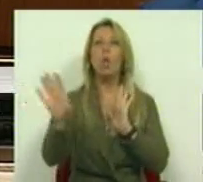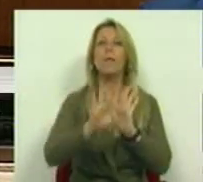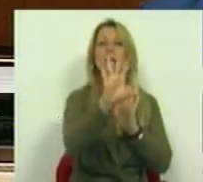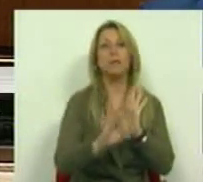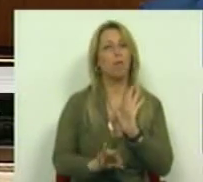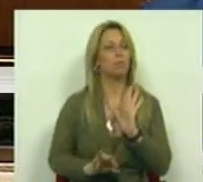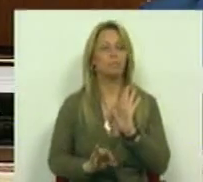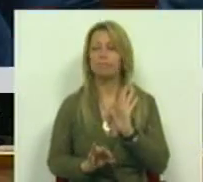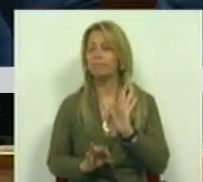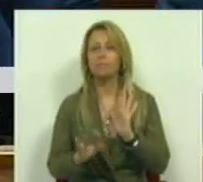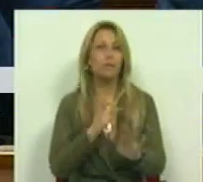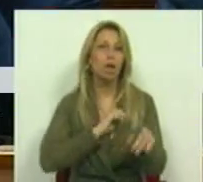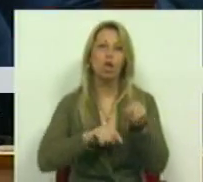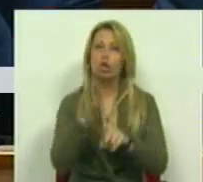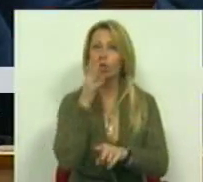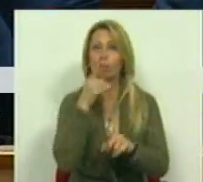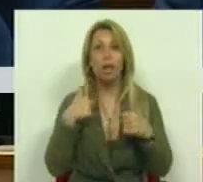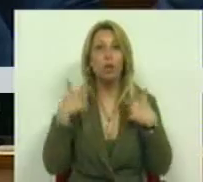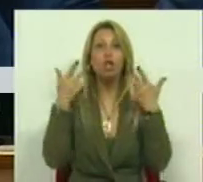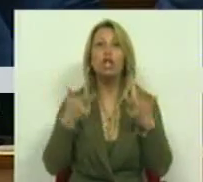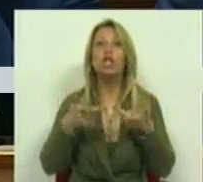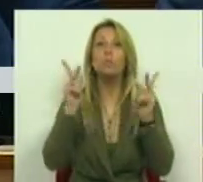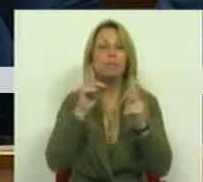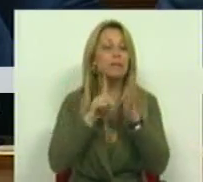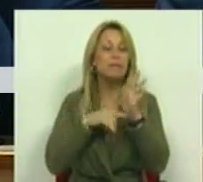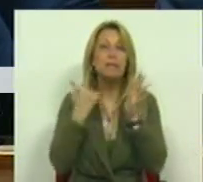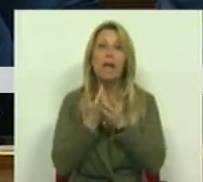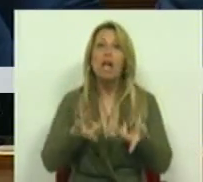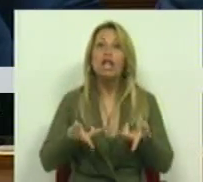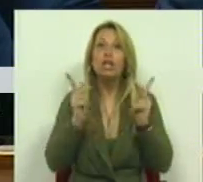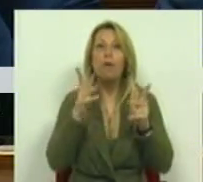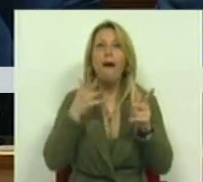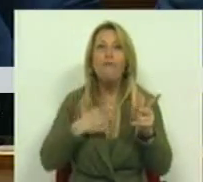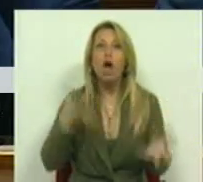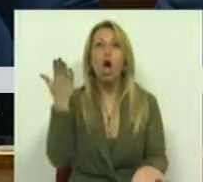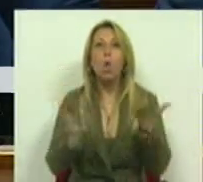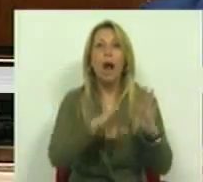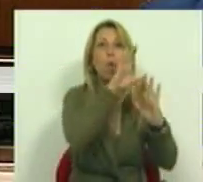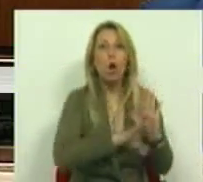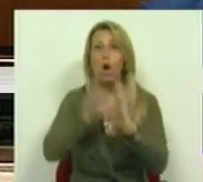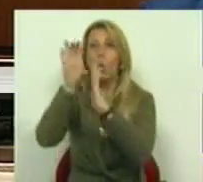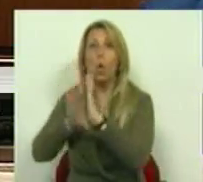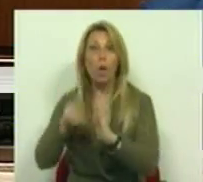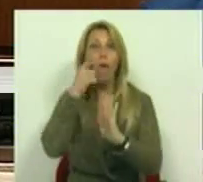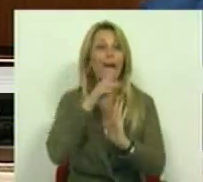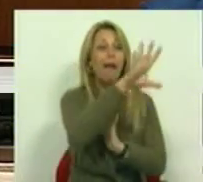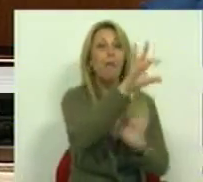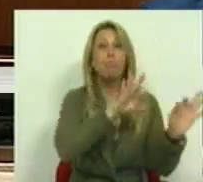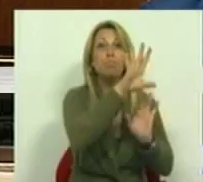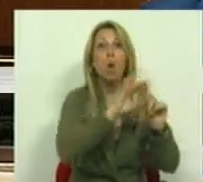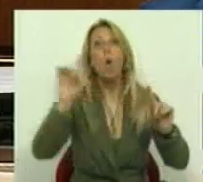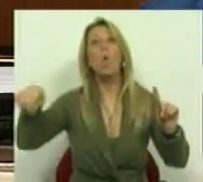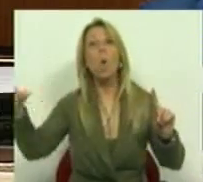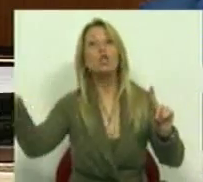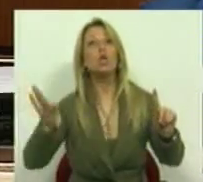Senhor deputado, disponibilizei-me e continuo a disponibilizar-me a comparar os currículos daqueles que foram nomeados com outros que foram nomeados no passado.